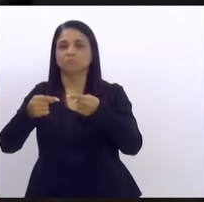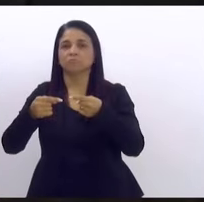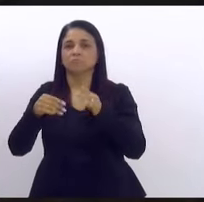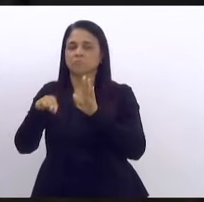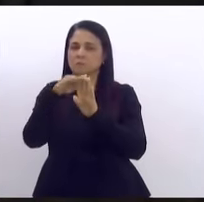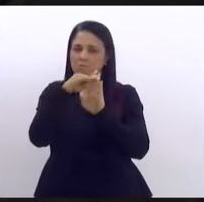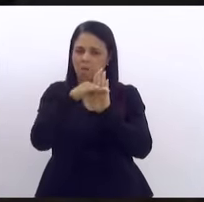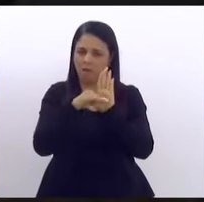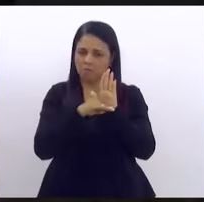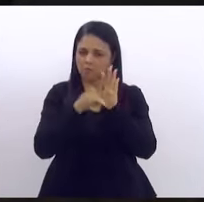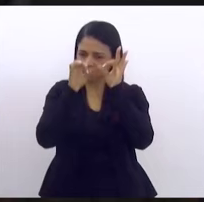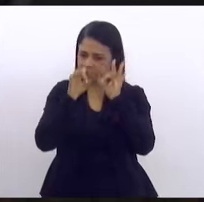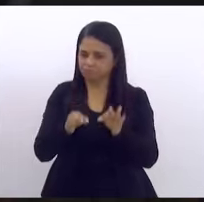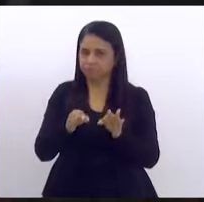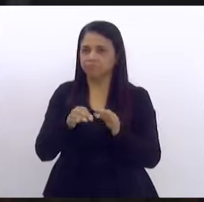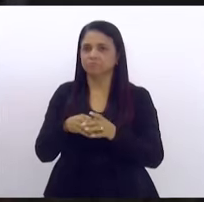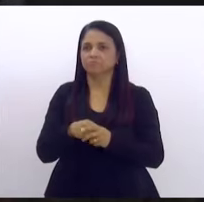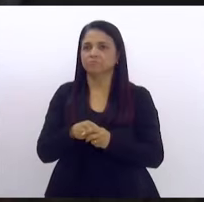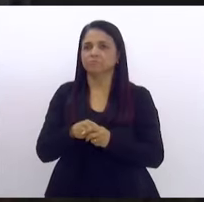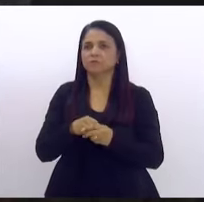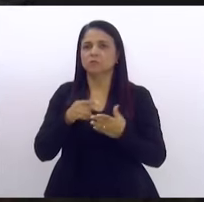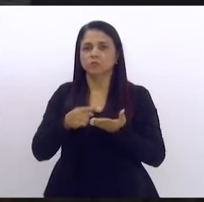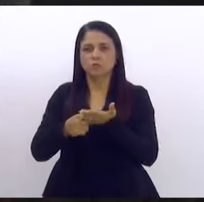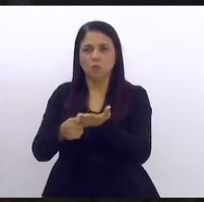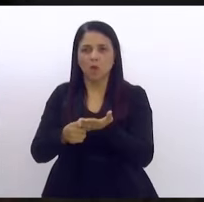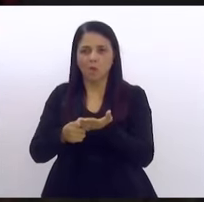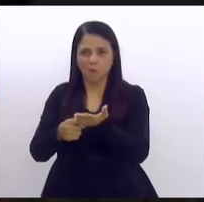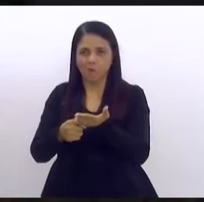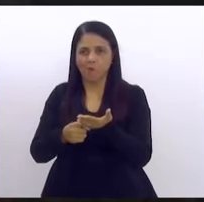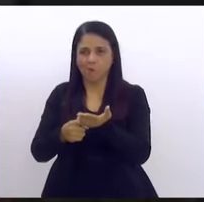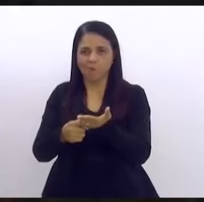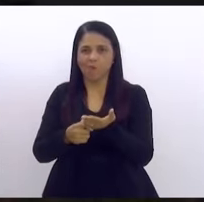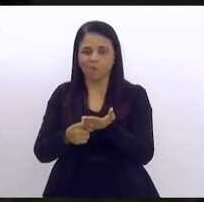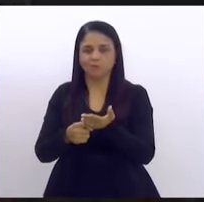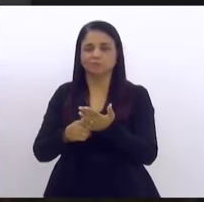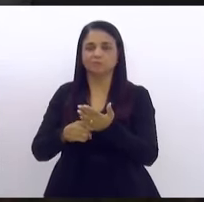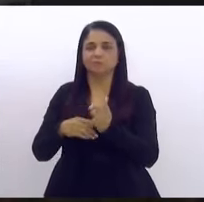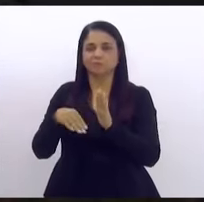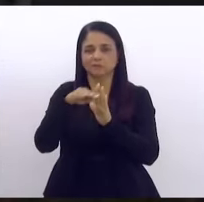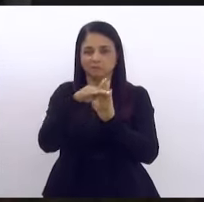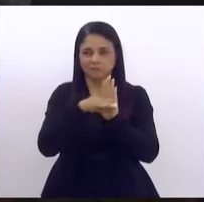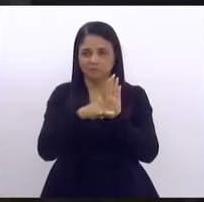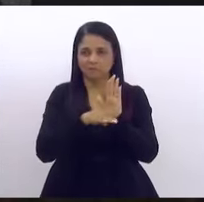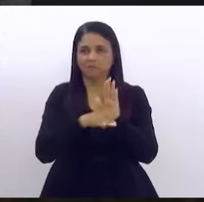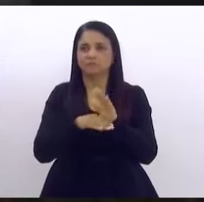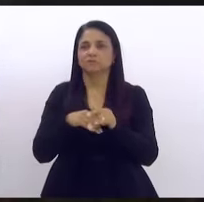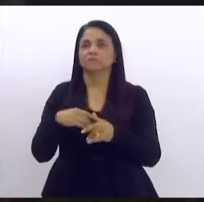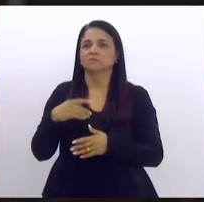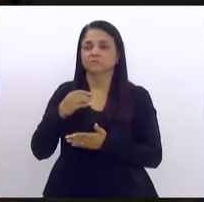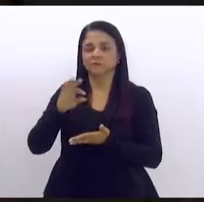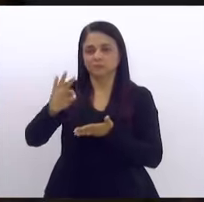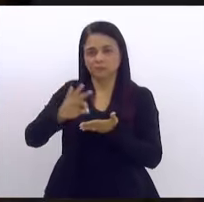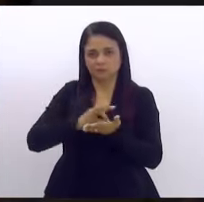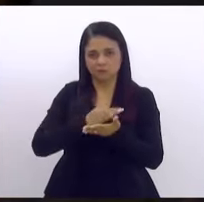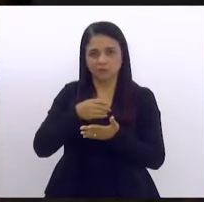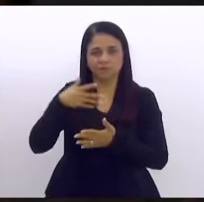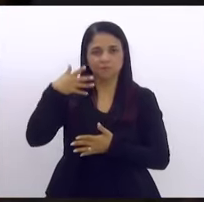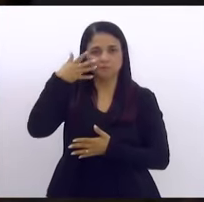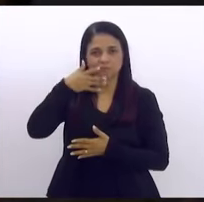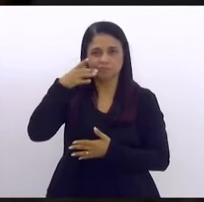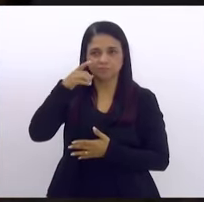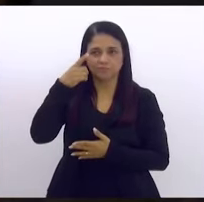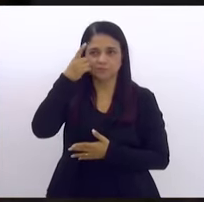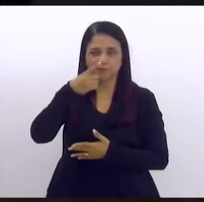pauta. Esse é mais um acordo que a gente fez aqui para o bom andamento da pauta. Próximo orador inscrito,